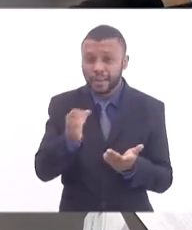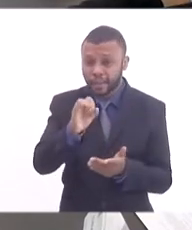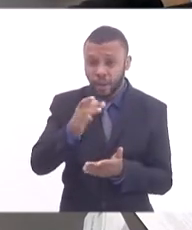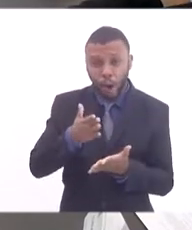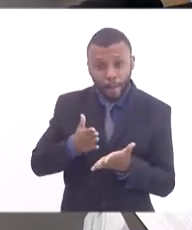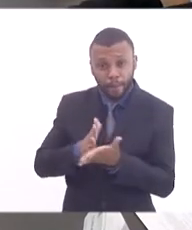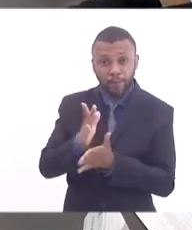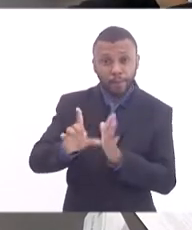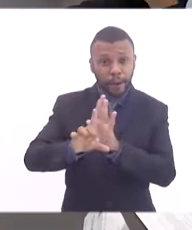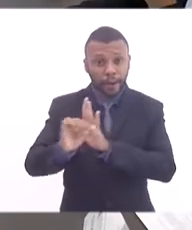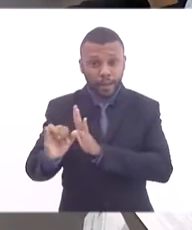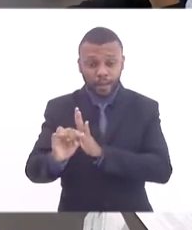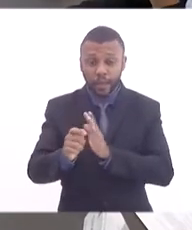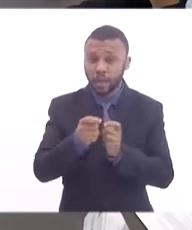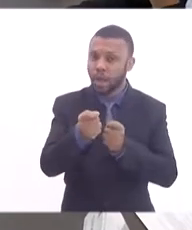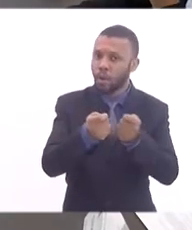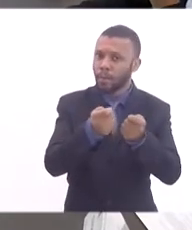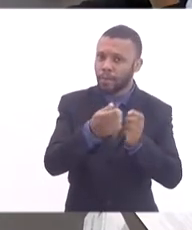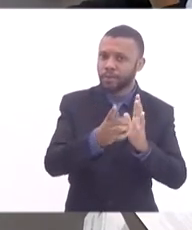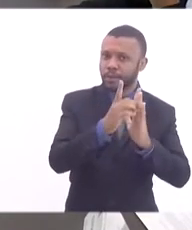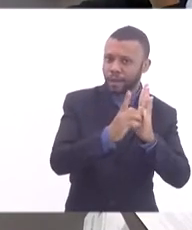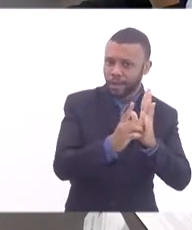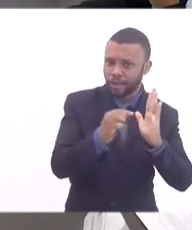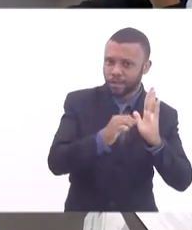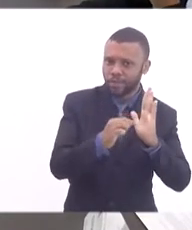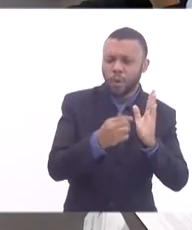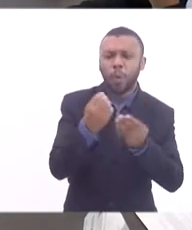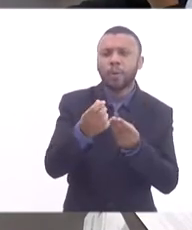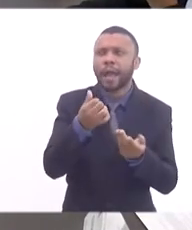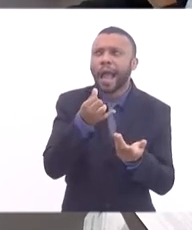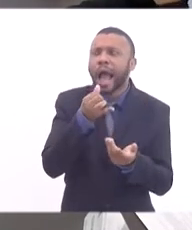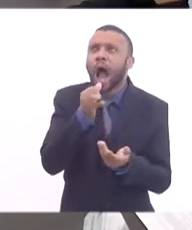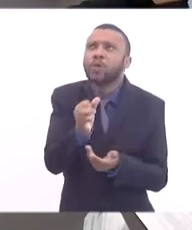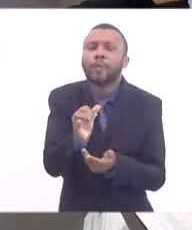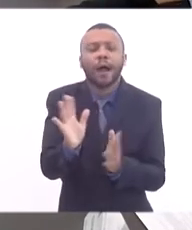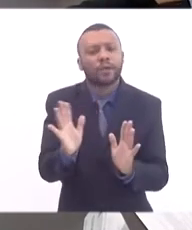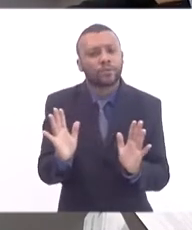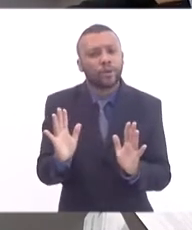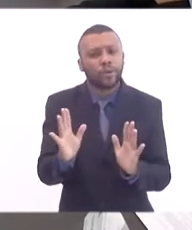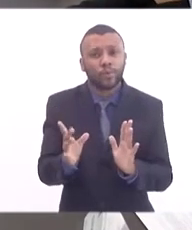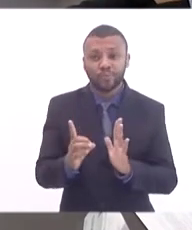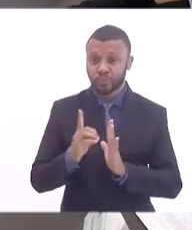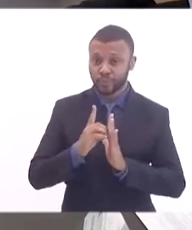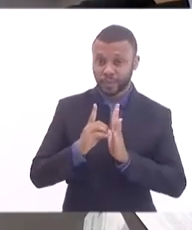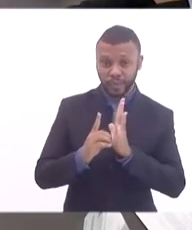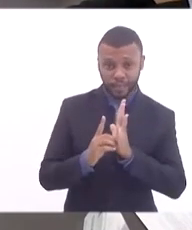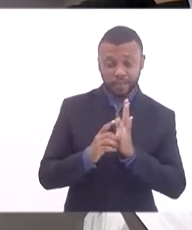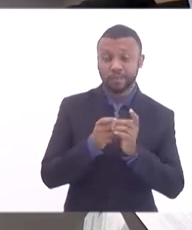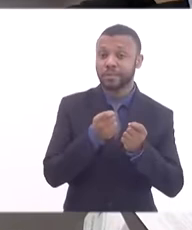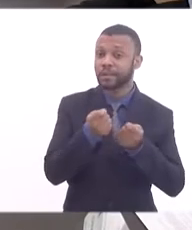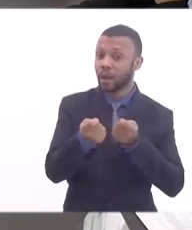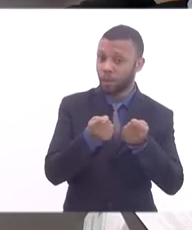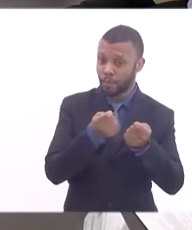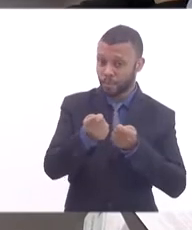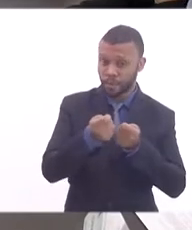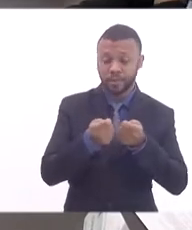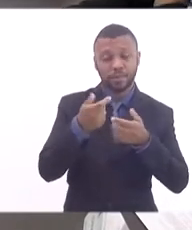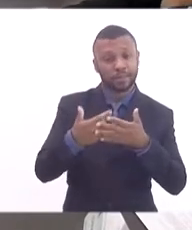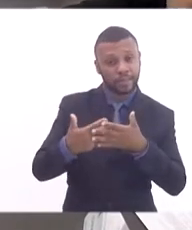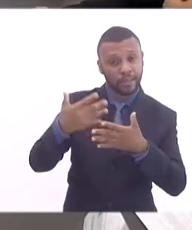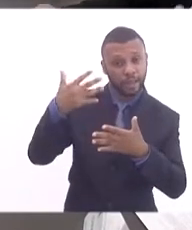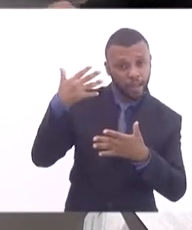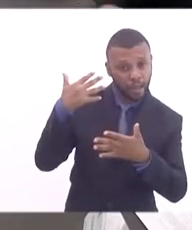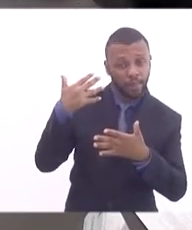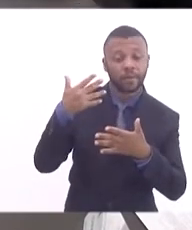aprova uma lei regulamento com Detran para escuro como é que é automático os nossos decretos regulamentadores à época